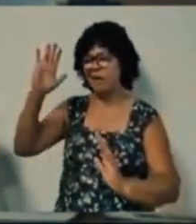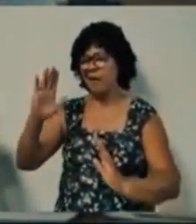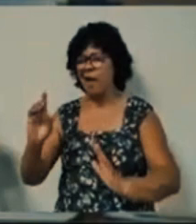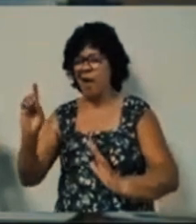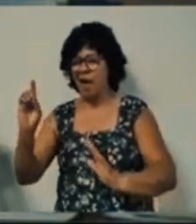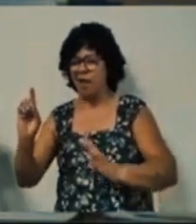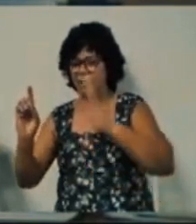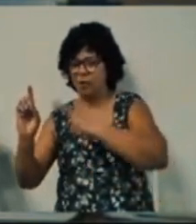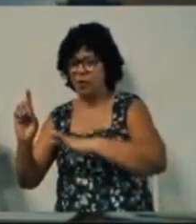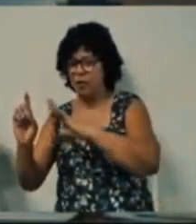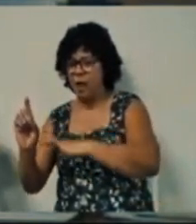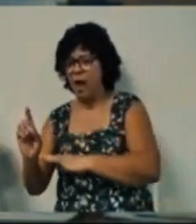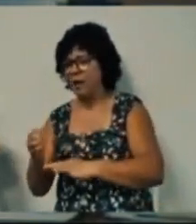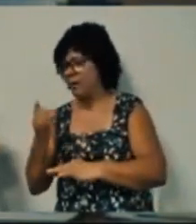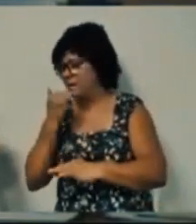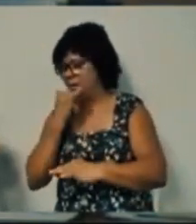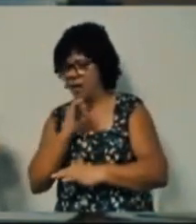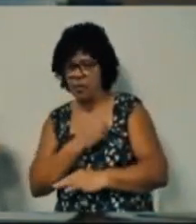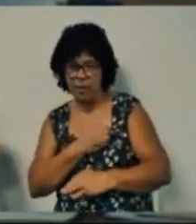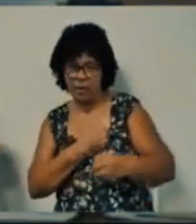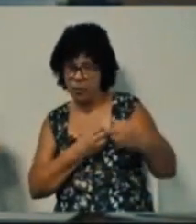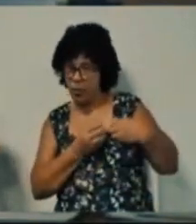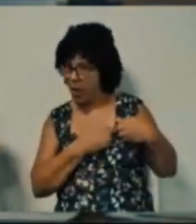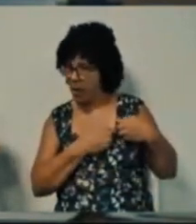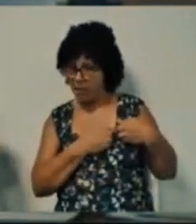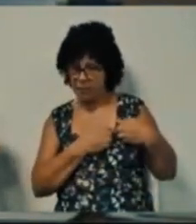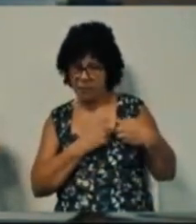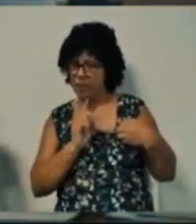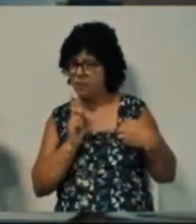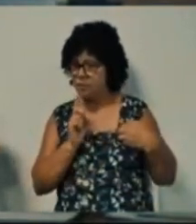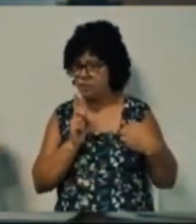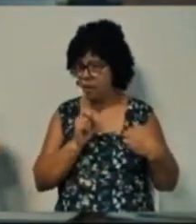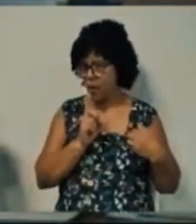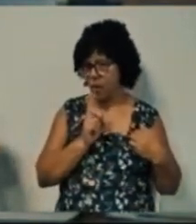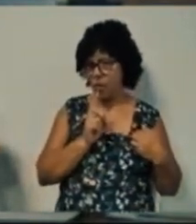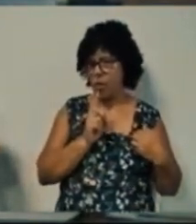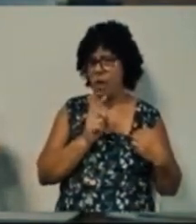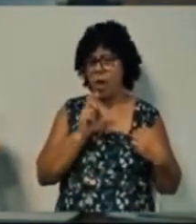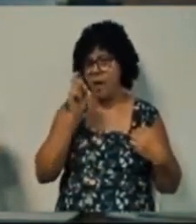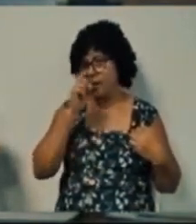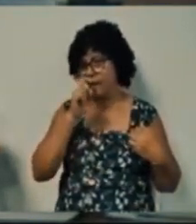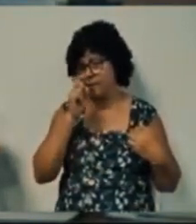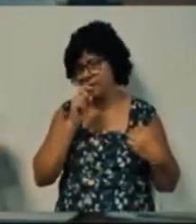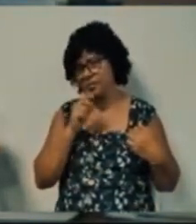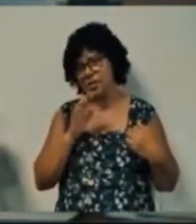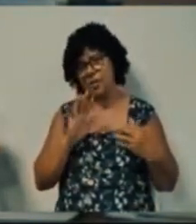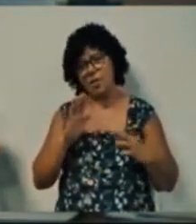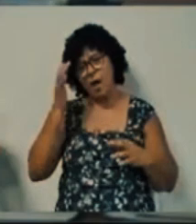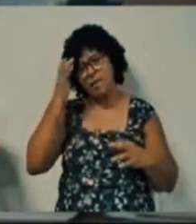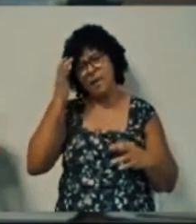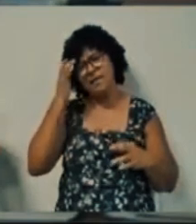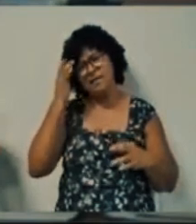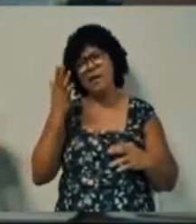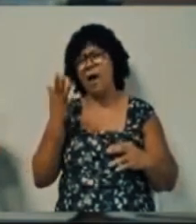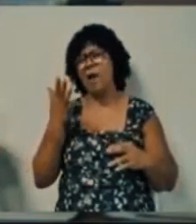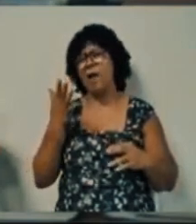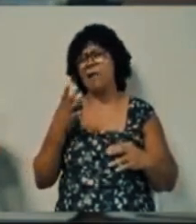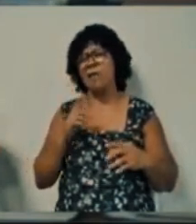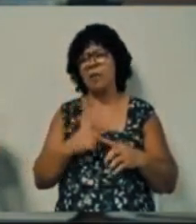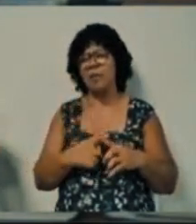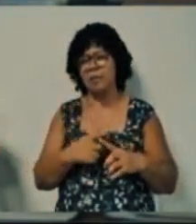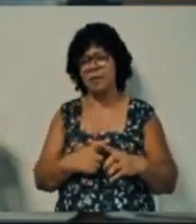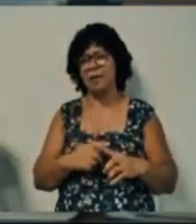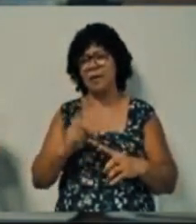que fizeram. Então a cidade de Éfeso, ela também recebia pessoas de baixa índole, de índole